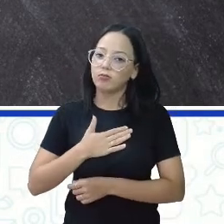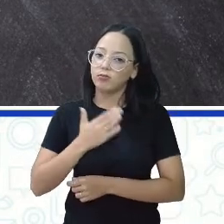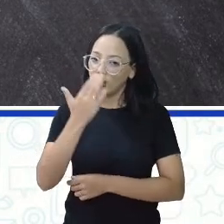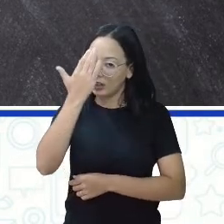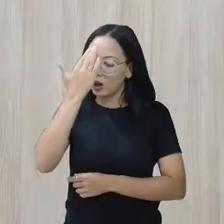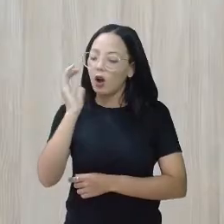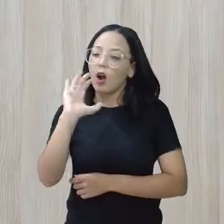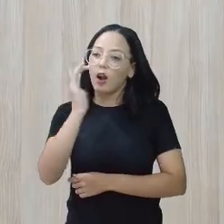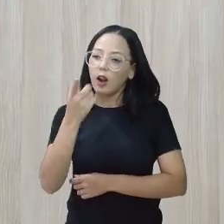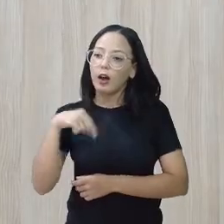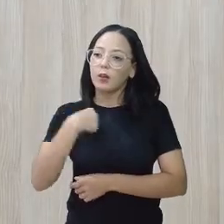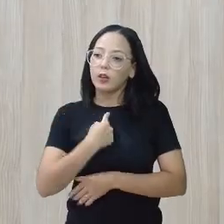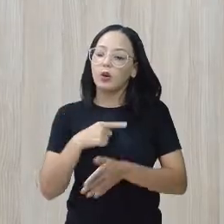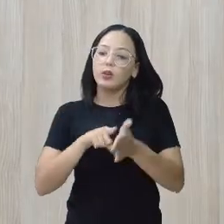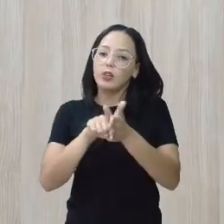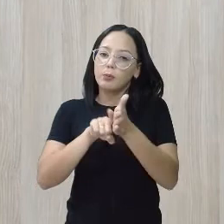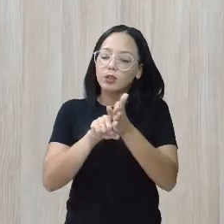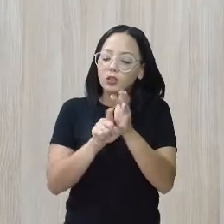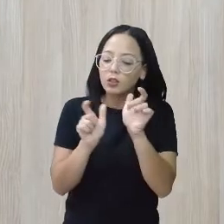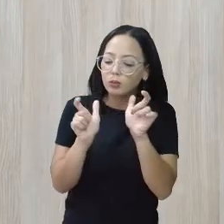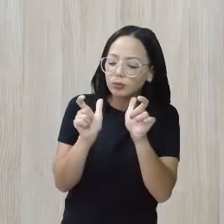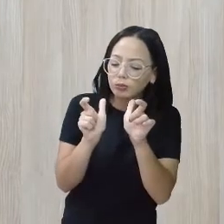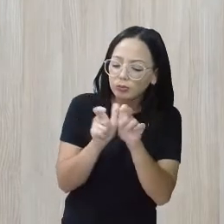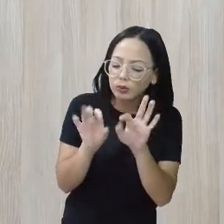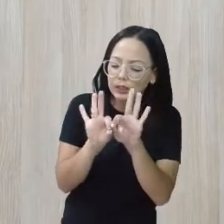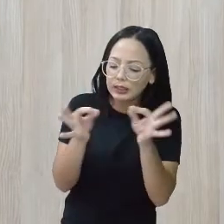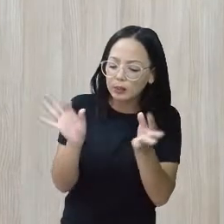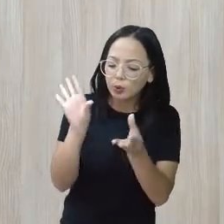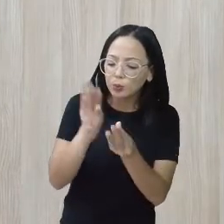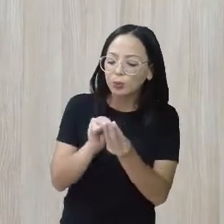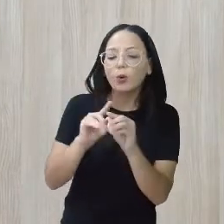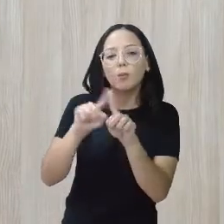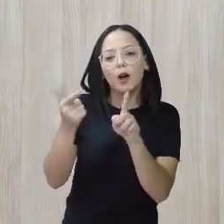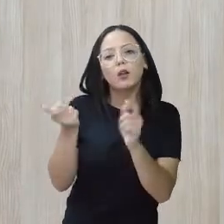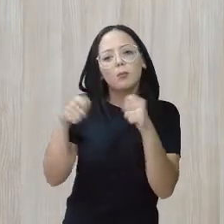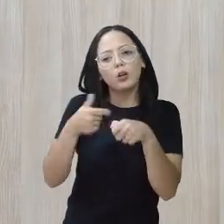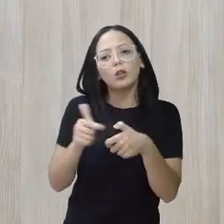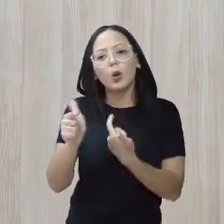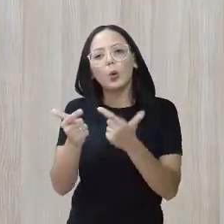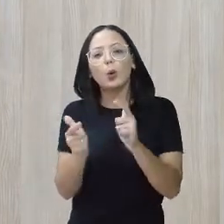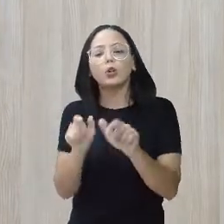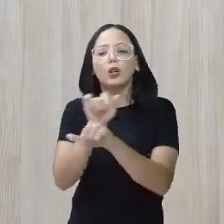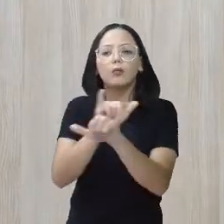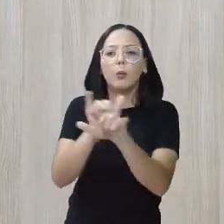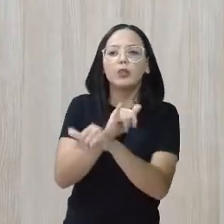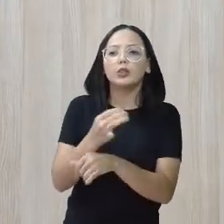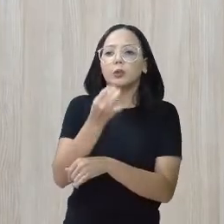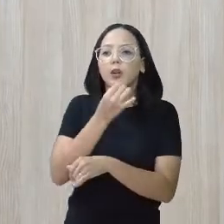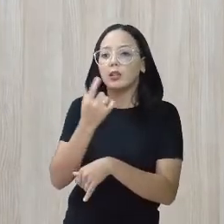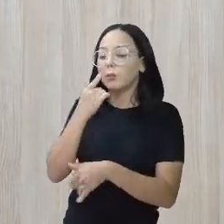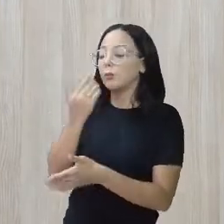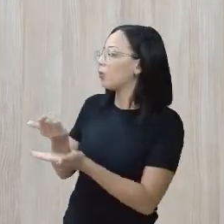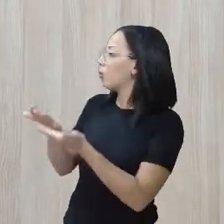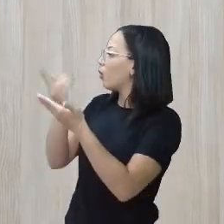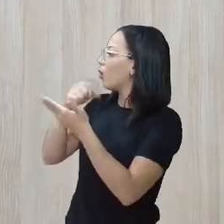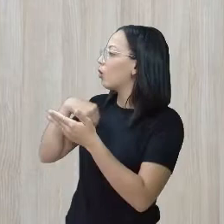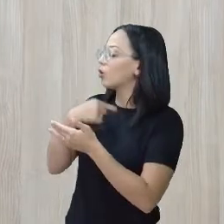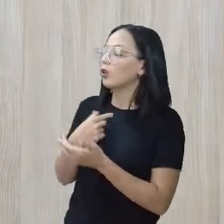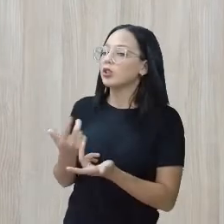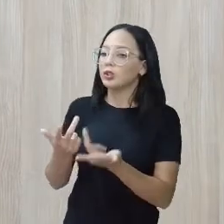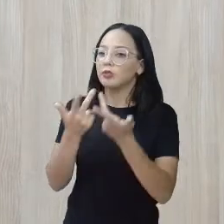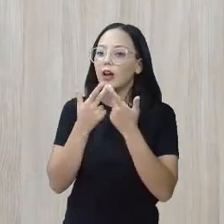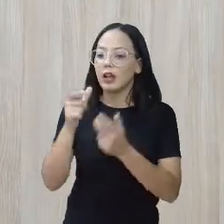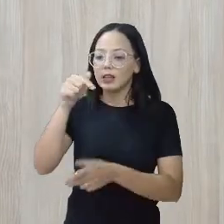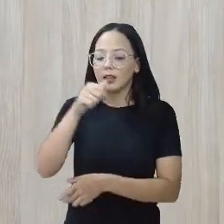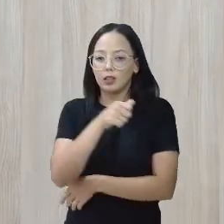Ah, claro, nossa pesquisa está pequenininha, mas a gente poderia ter outras informações. Por exemplo, aqui em cima a gente poderia colocar sétimo